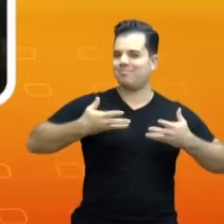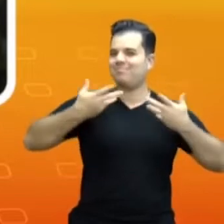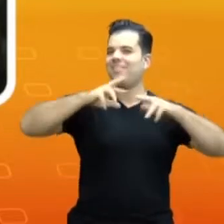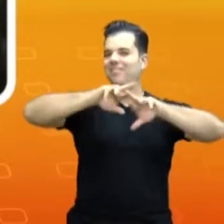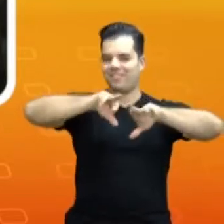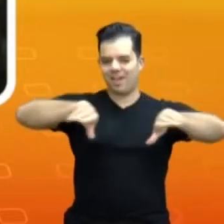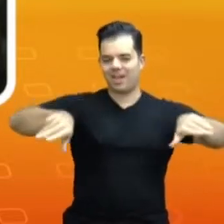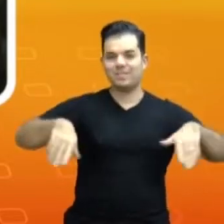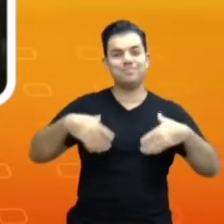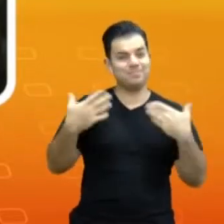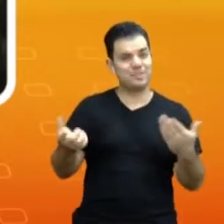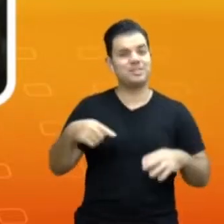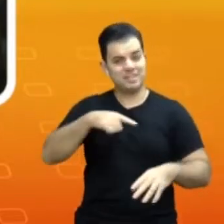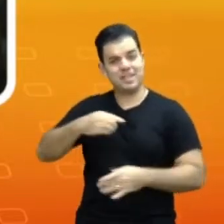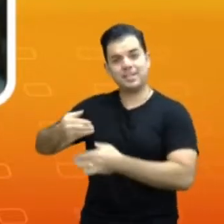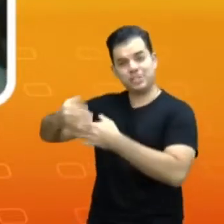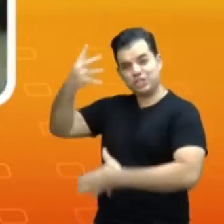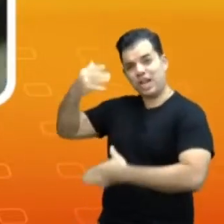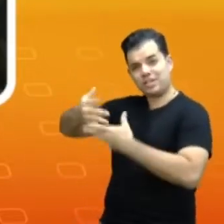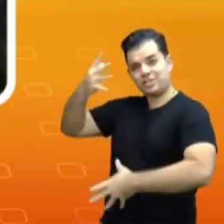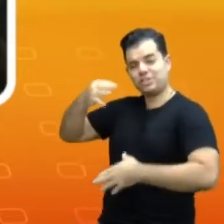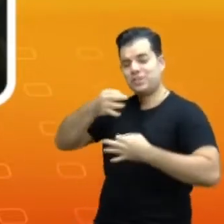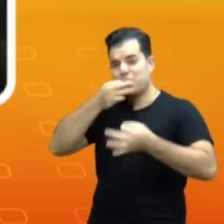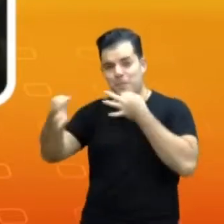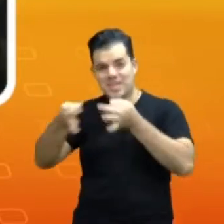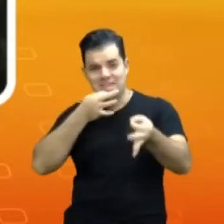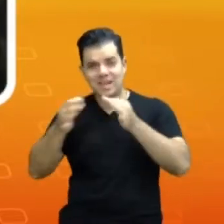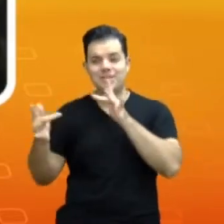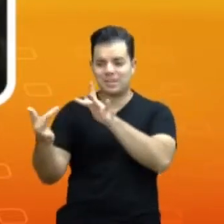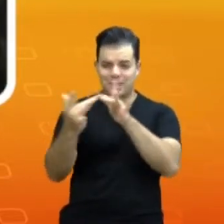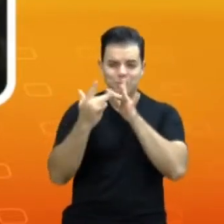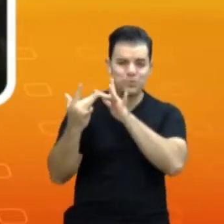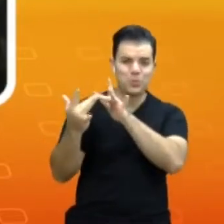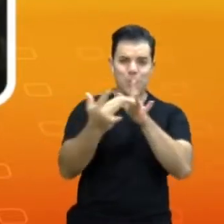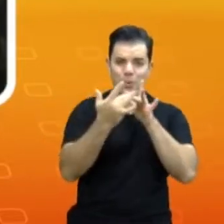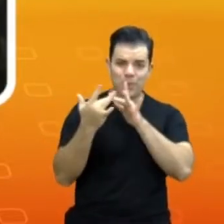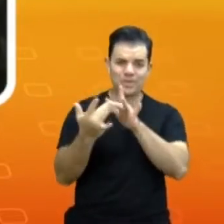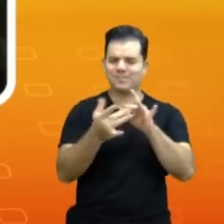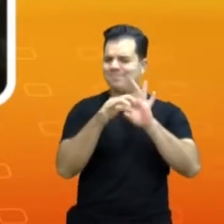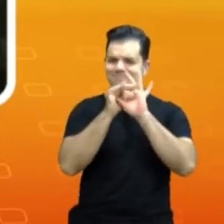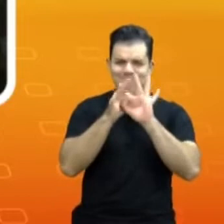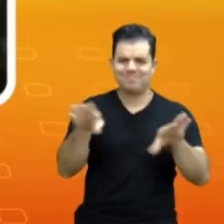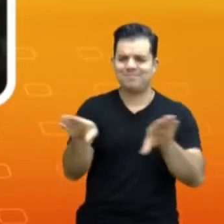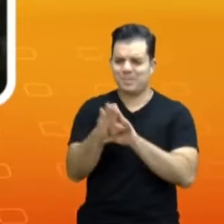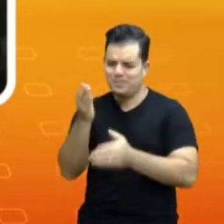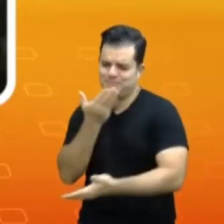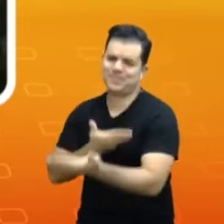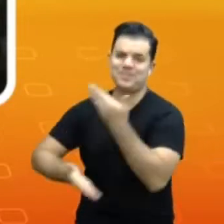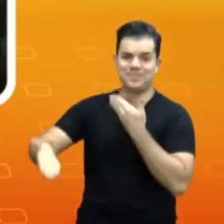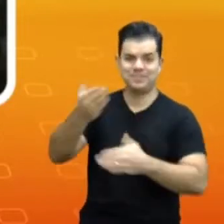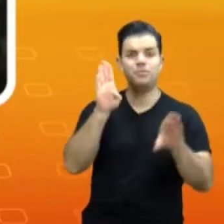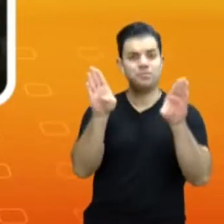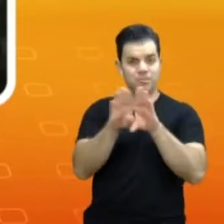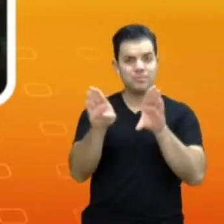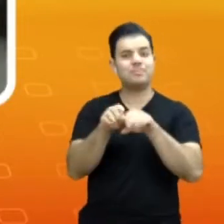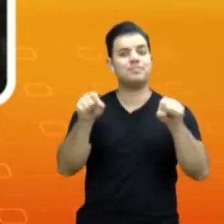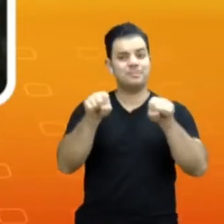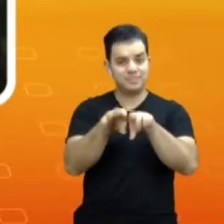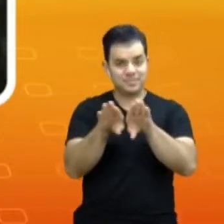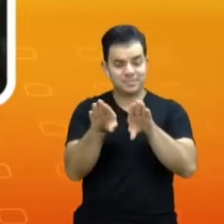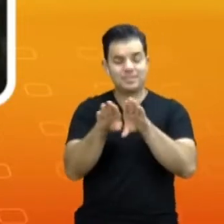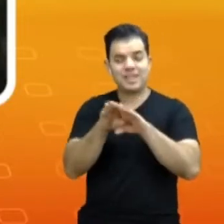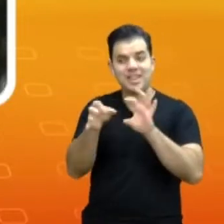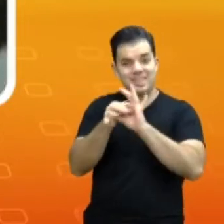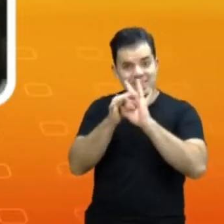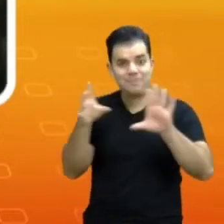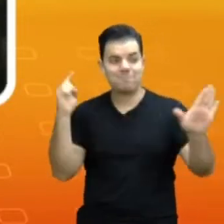Enfim, nós contamos com um chat para comentários, network entre os participantes, os convidados. Você pode participar aqui no nosso